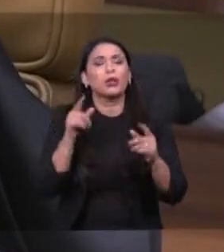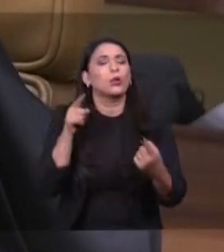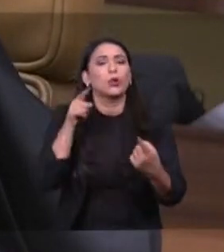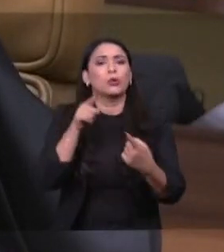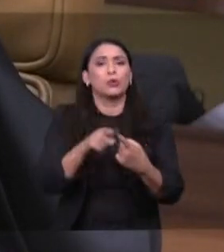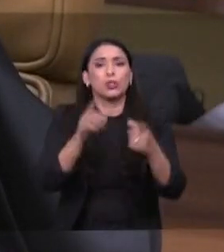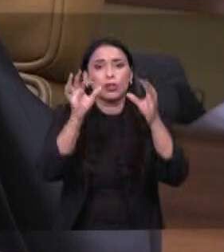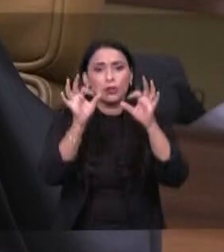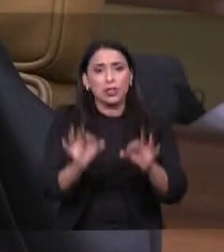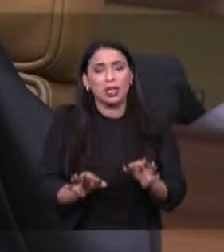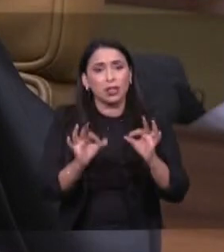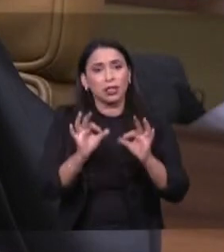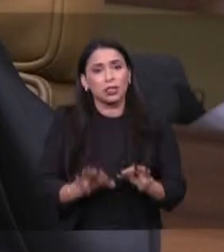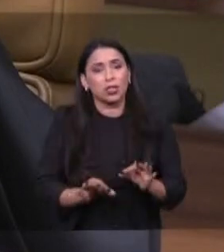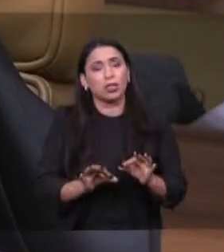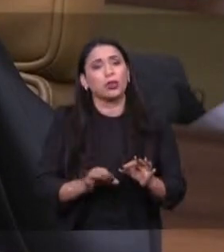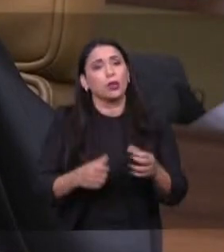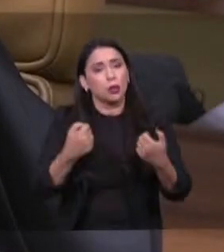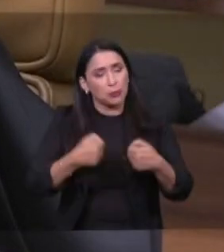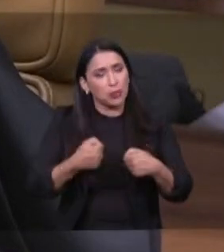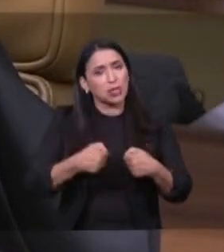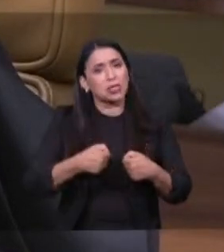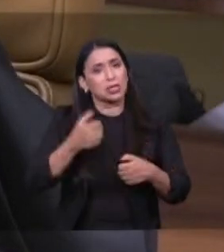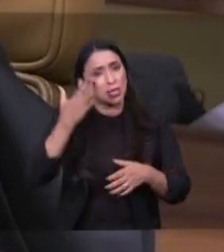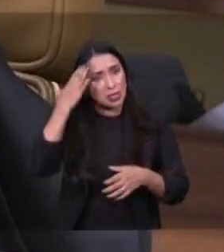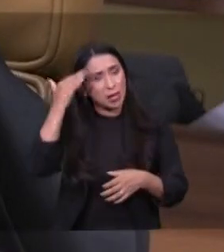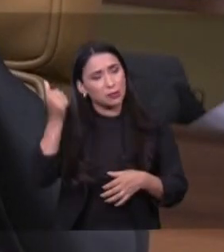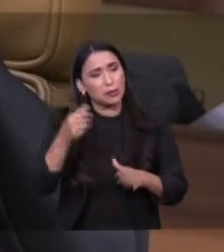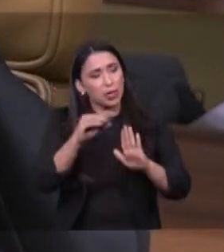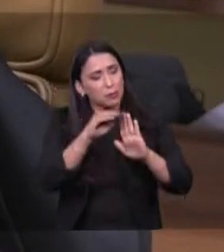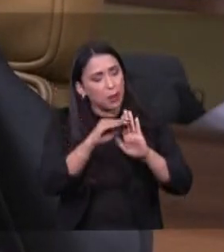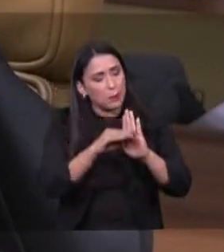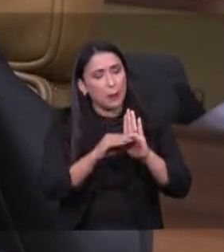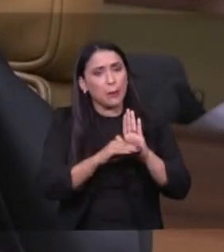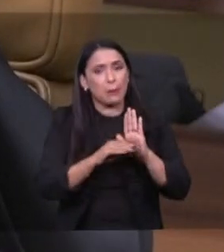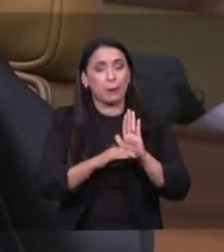quanto ao modo e aos limites de preenchimento de sua previsão genérica.